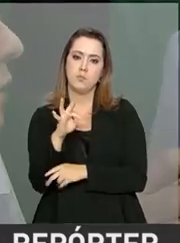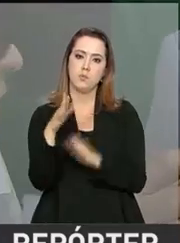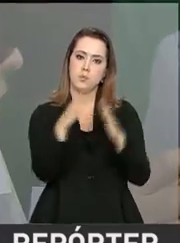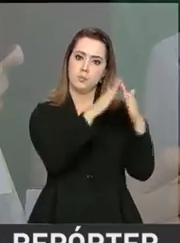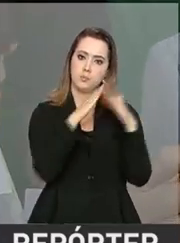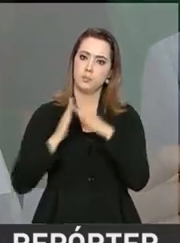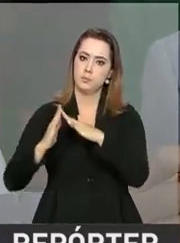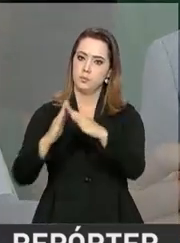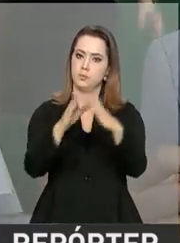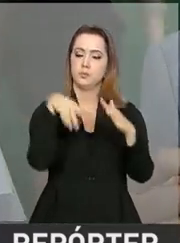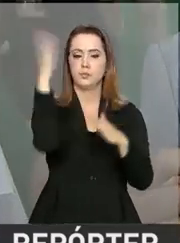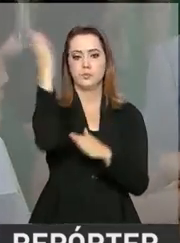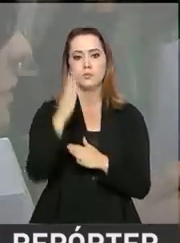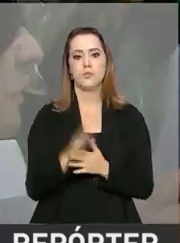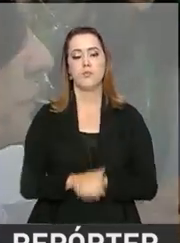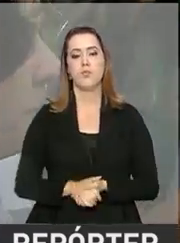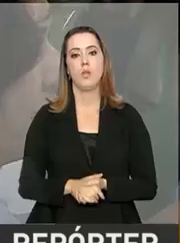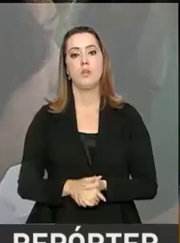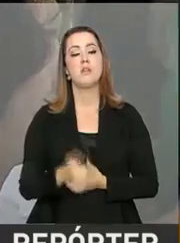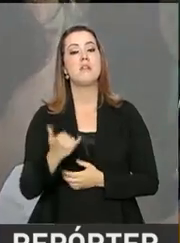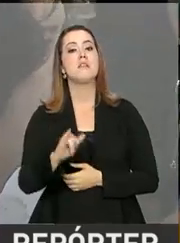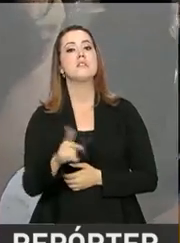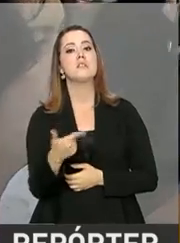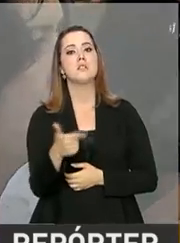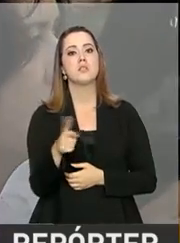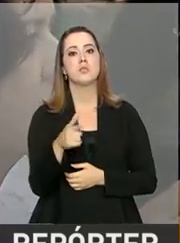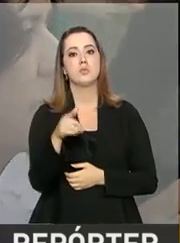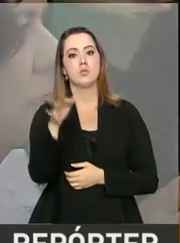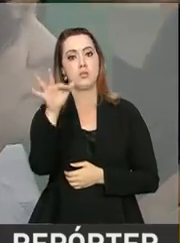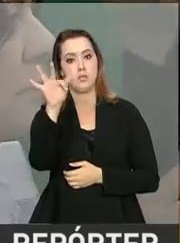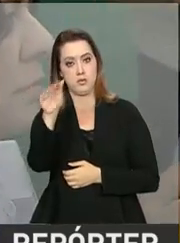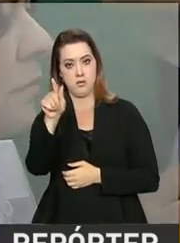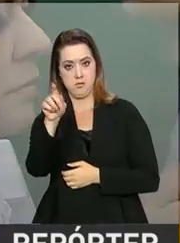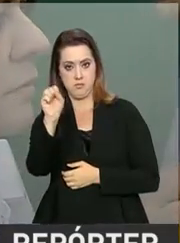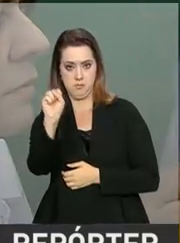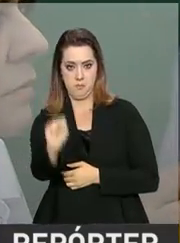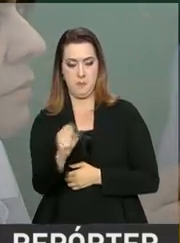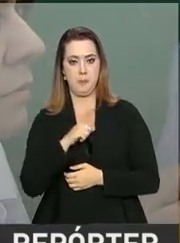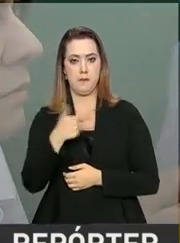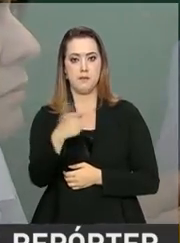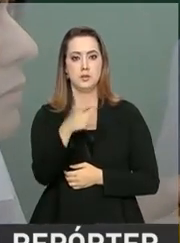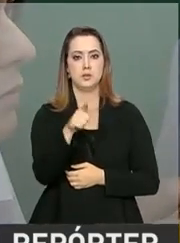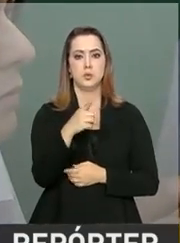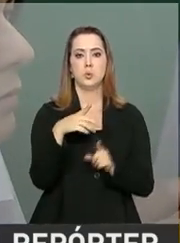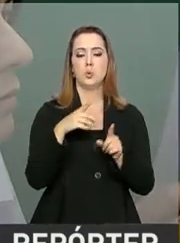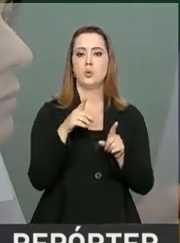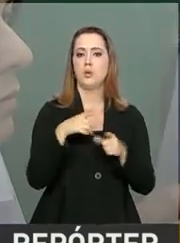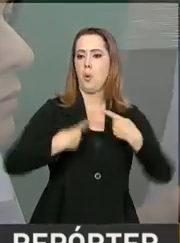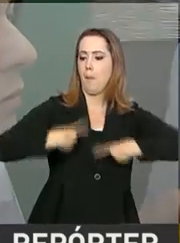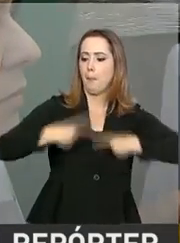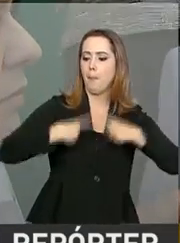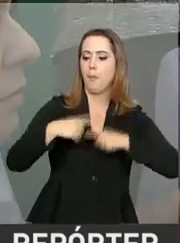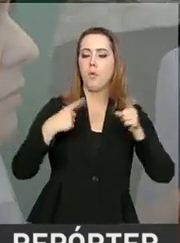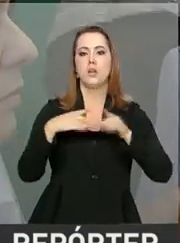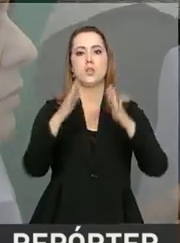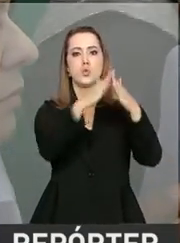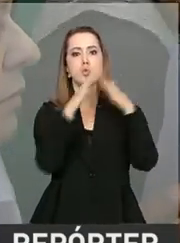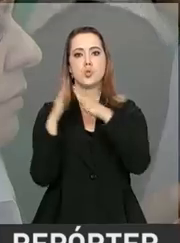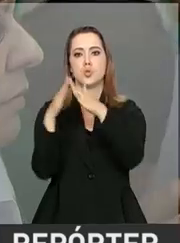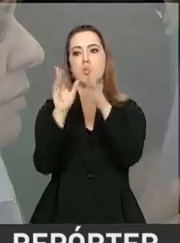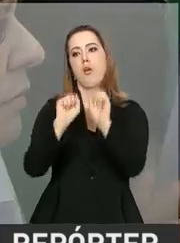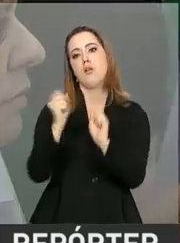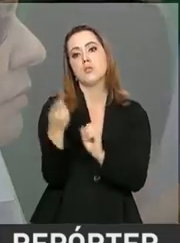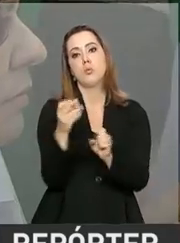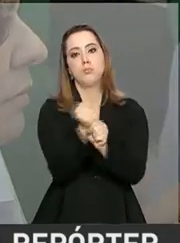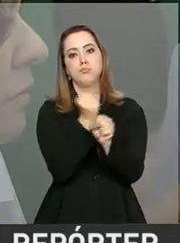Brasil. Sem o FGTS não existiria no país uma política de habitação e de